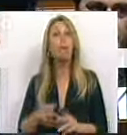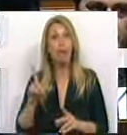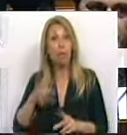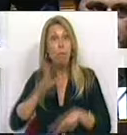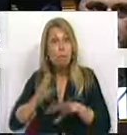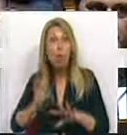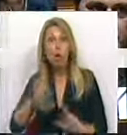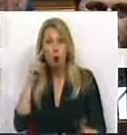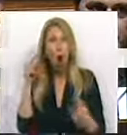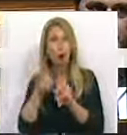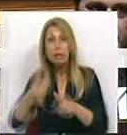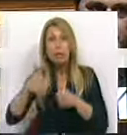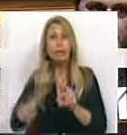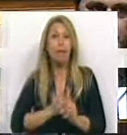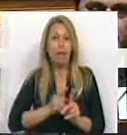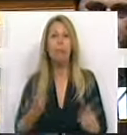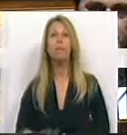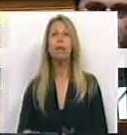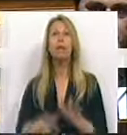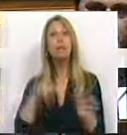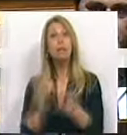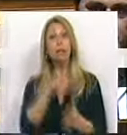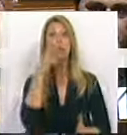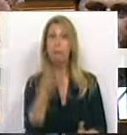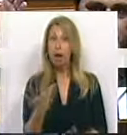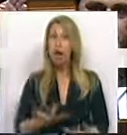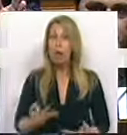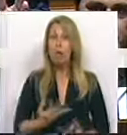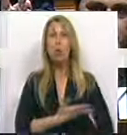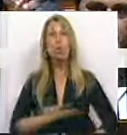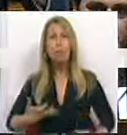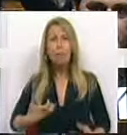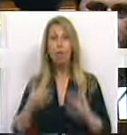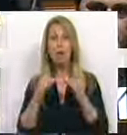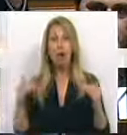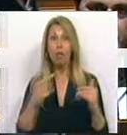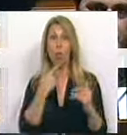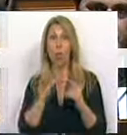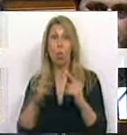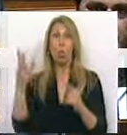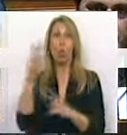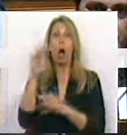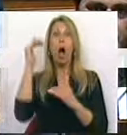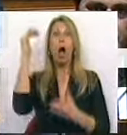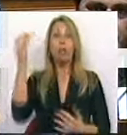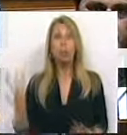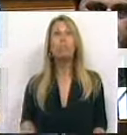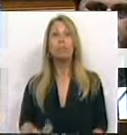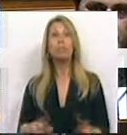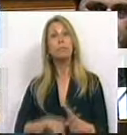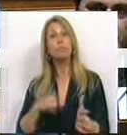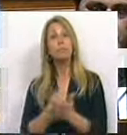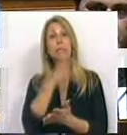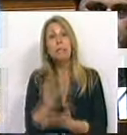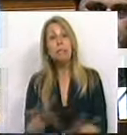objetivo. Sempre dissemos, e é verdade que o desemprego está num nível elevado, mas sempre dissemos que ele vem numa